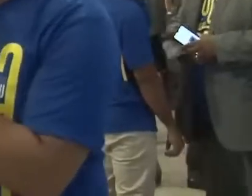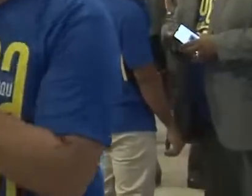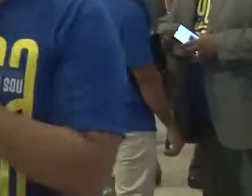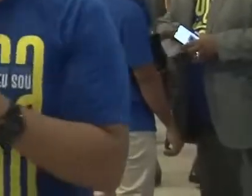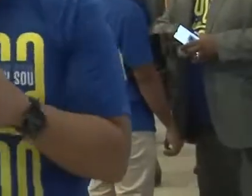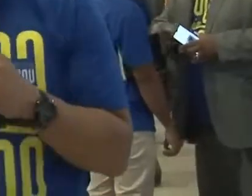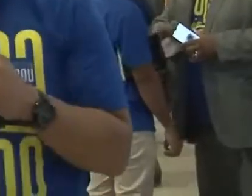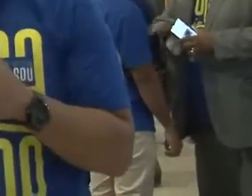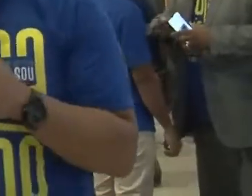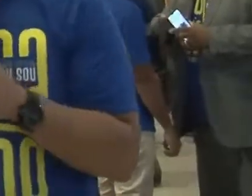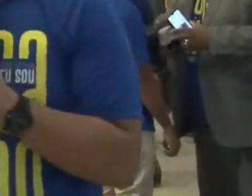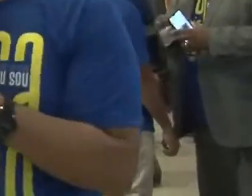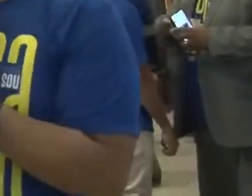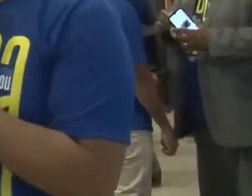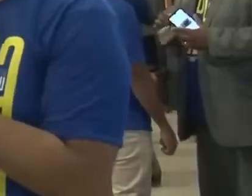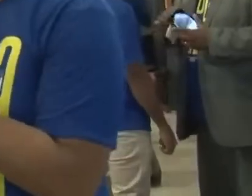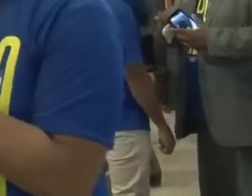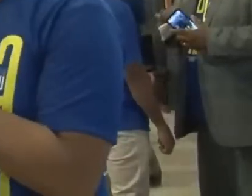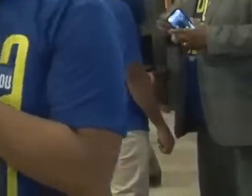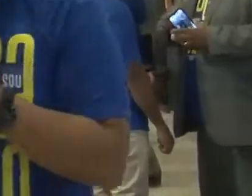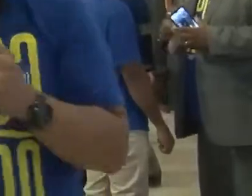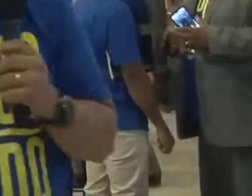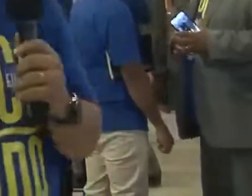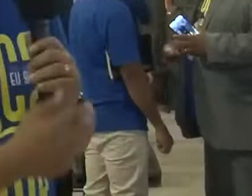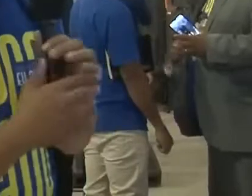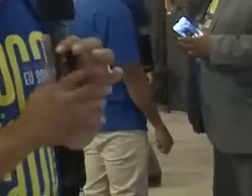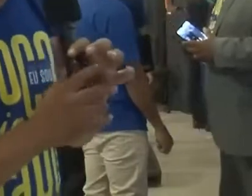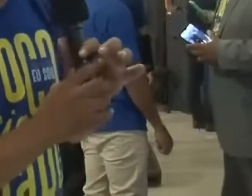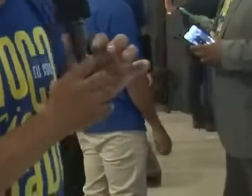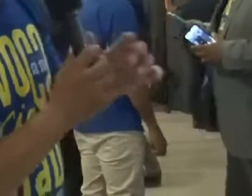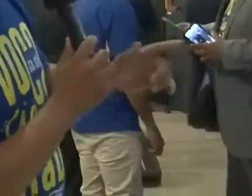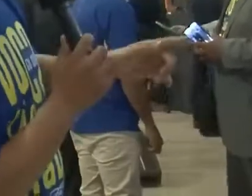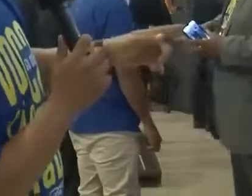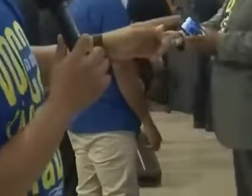abençoar, né? É isso aí. Vamos ver se a gente consegue falar com algumas pessoas que estão aqui. O pastor